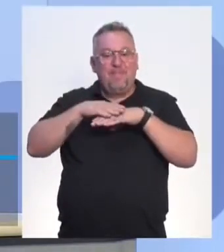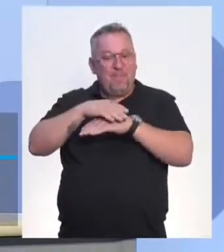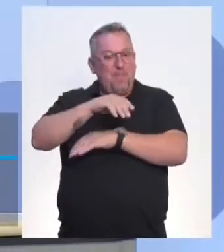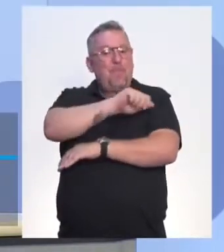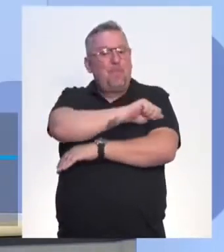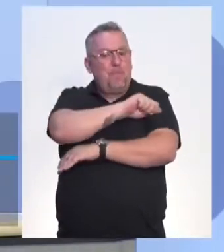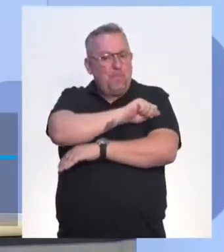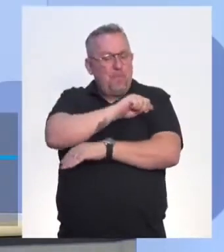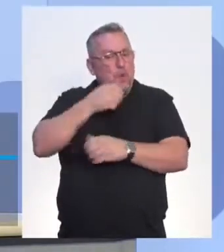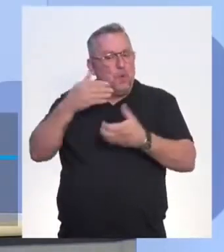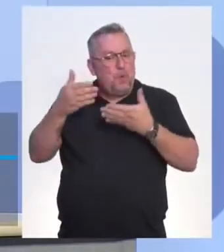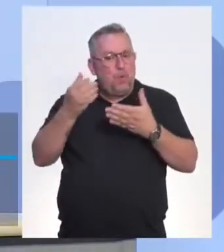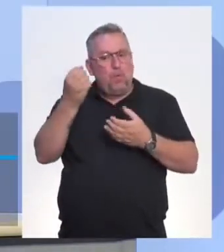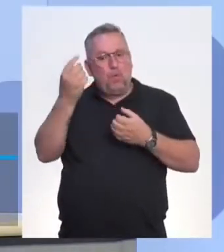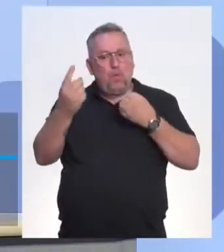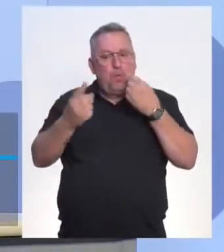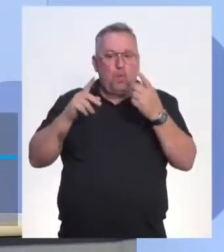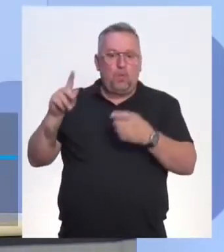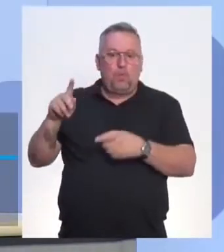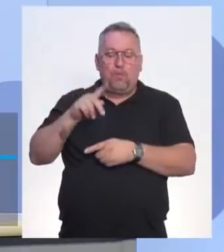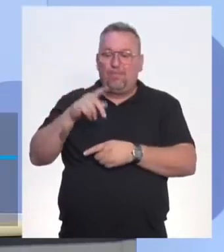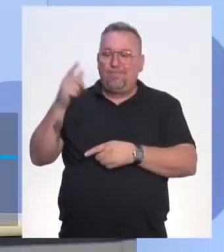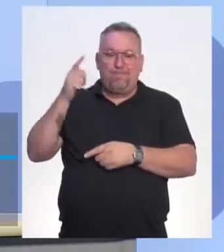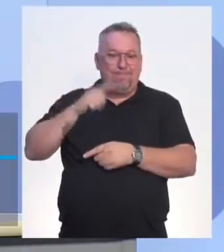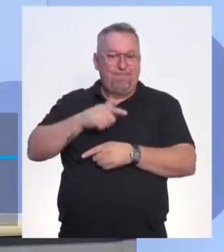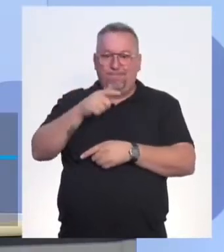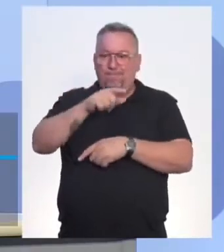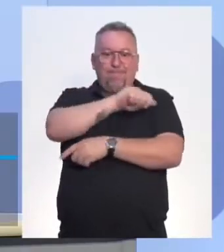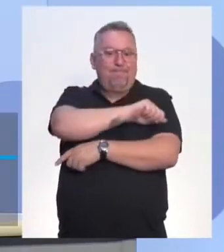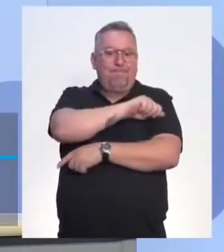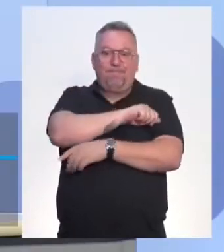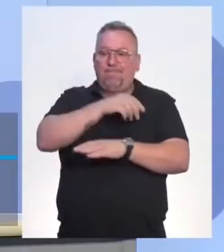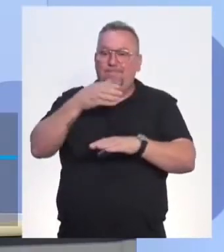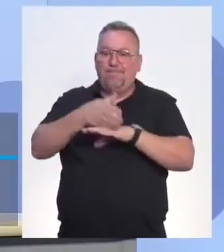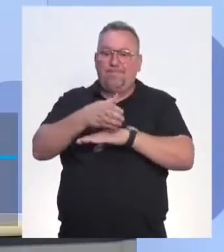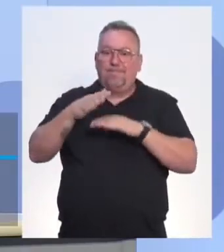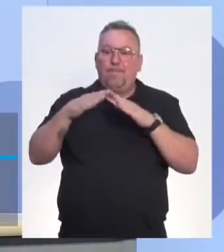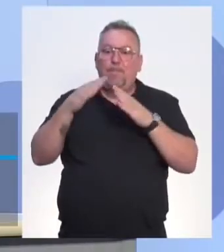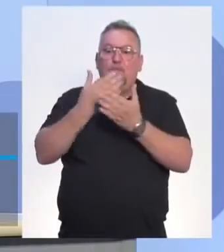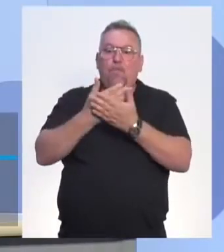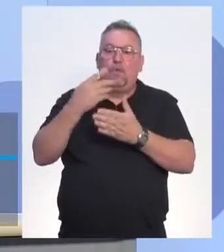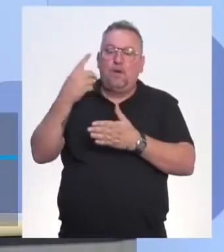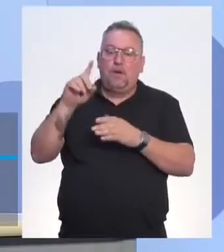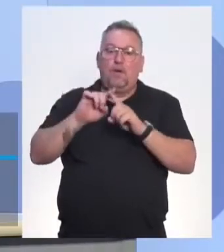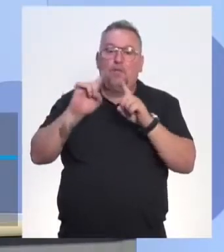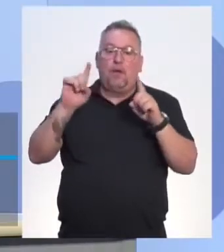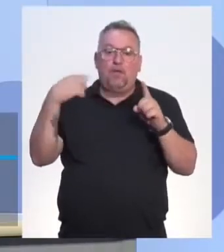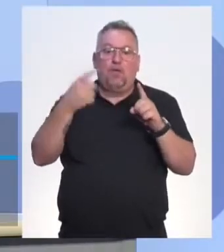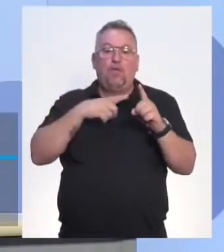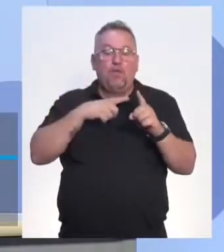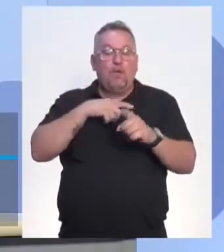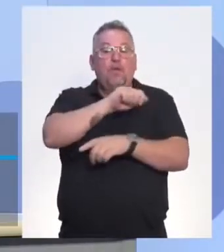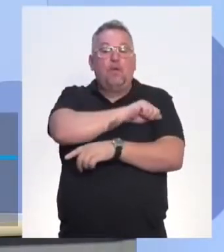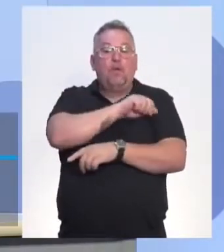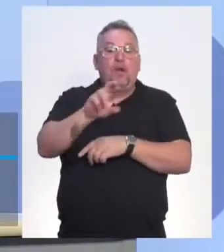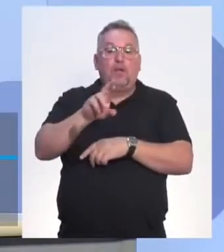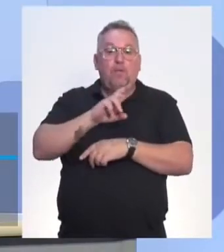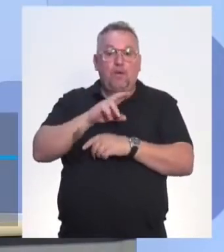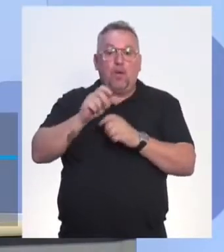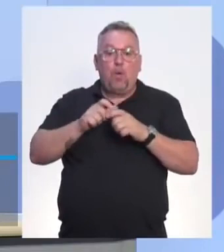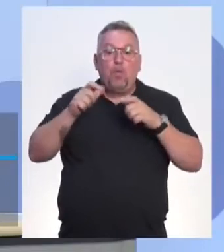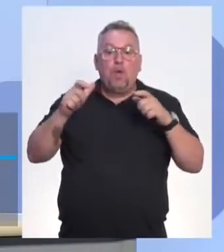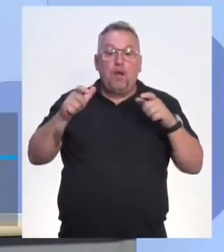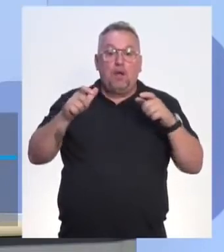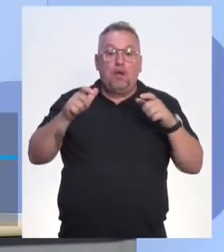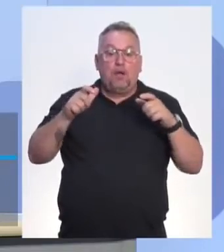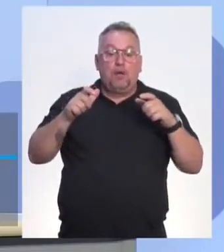alunos. Um ou outro professor está dizendo que não tem aluno participando da escola dele. Mas nós tivemos alunos respondendo que o maior